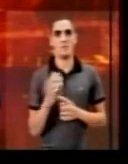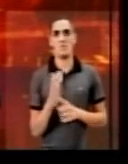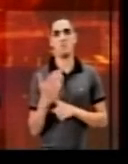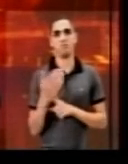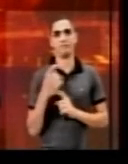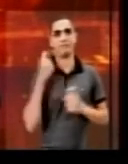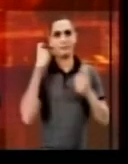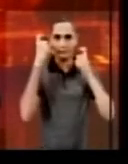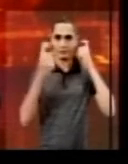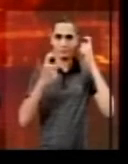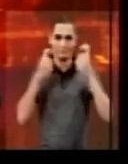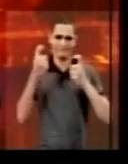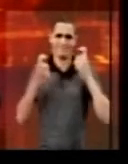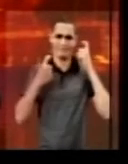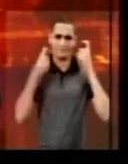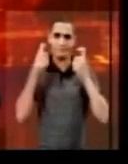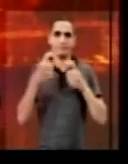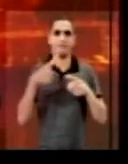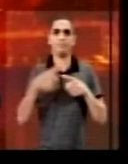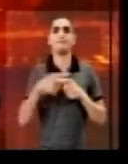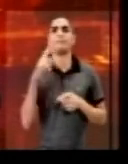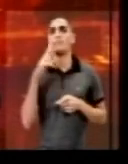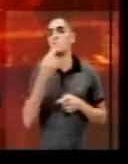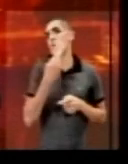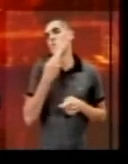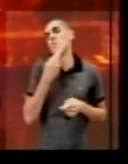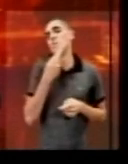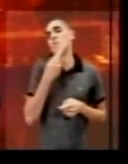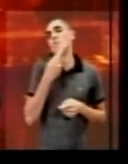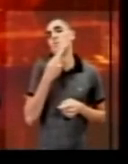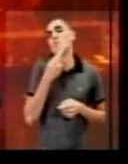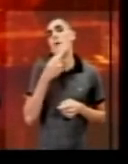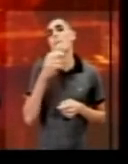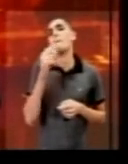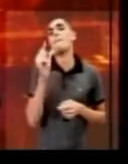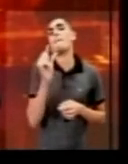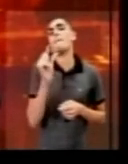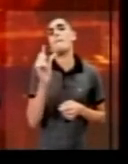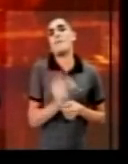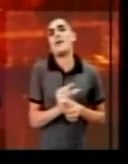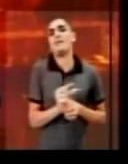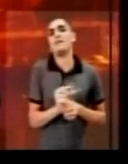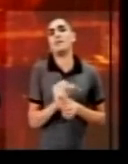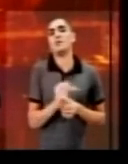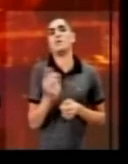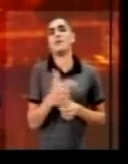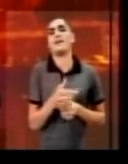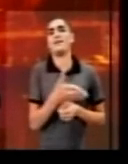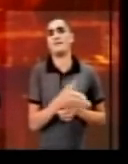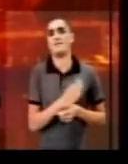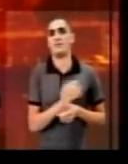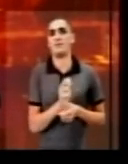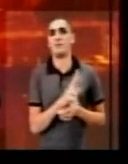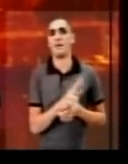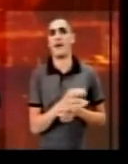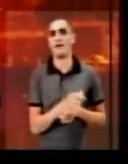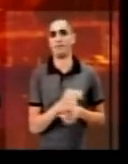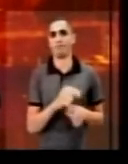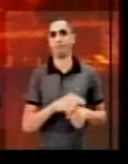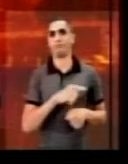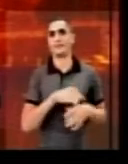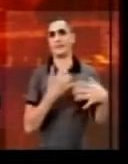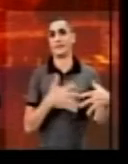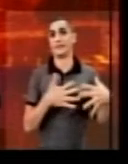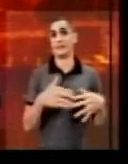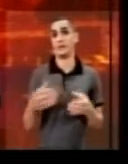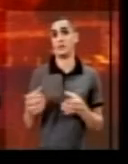Muita preocupação. Restaurantes em si, não muito. Bares, sim. Porque a gente vê